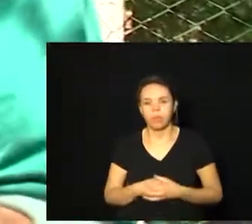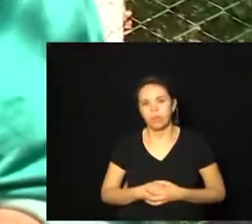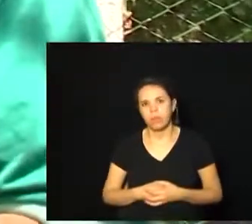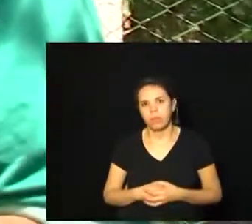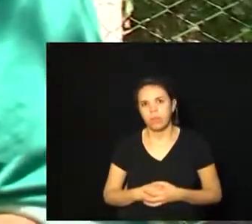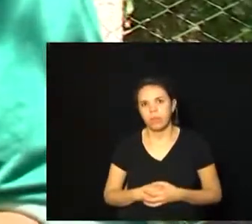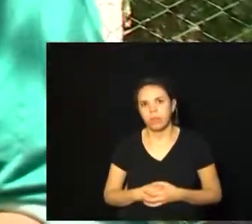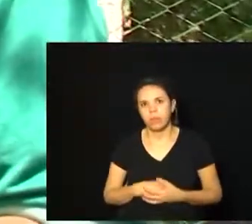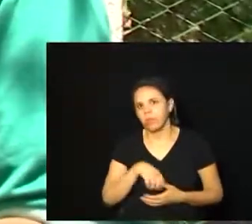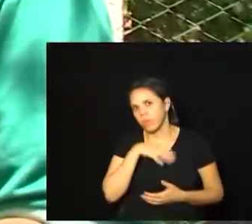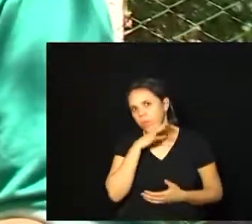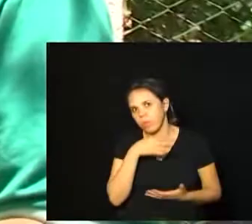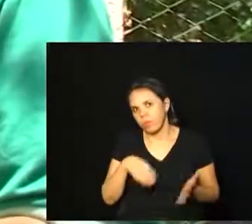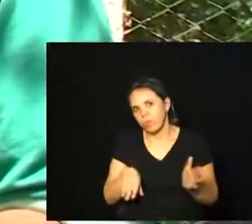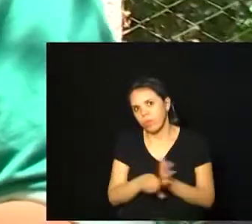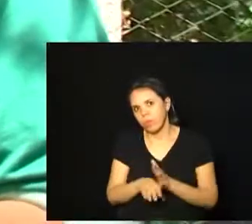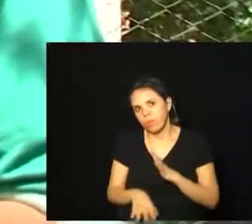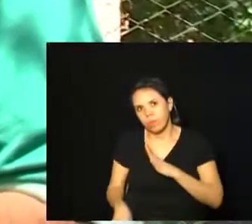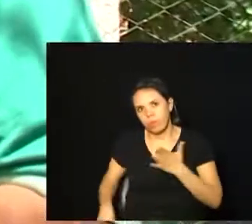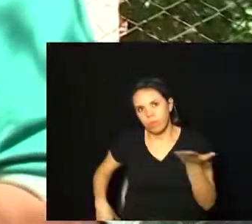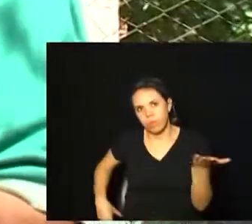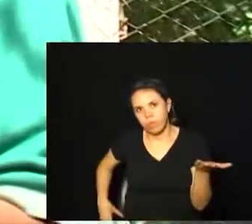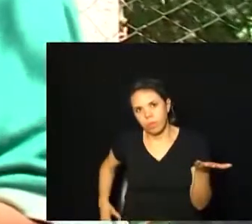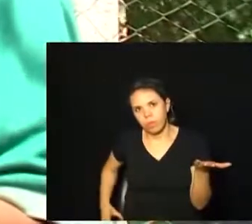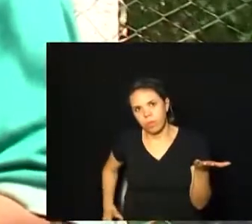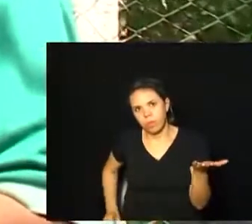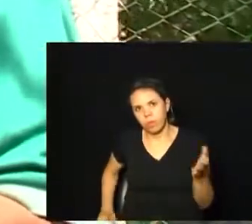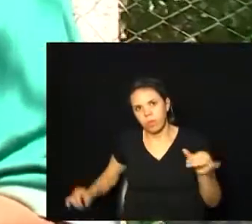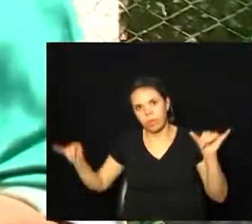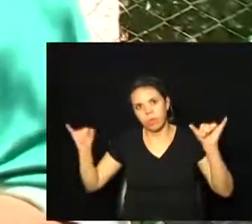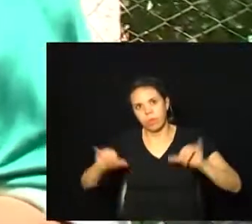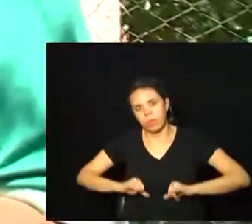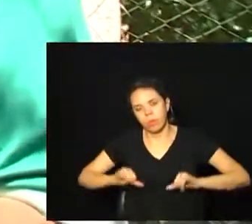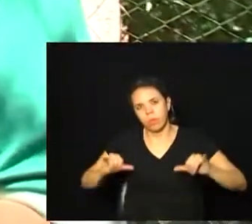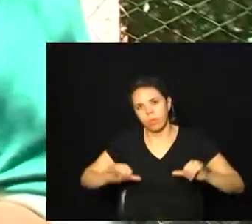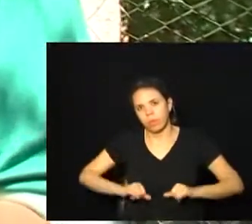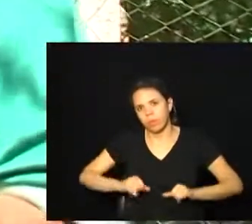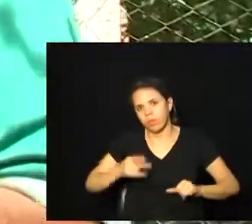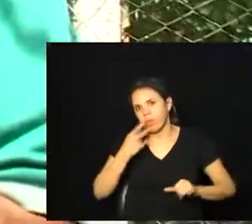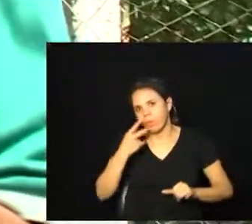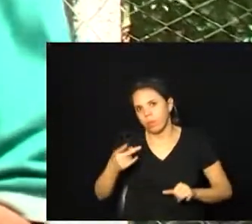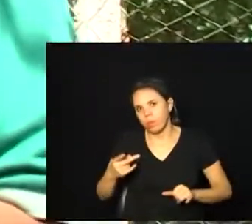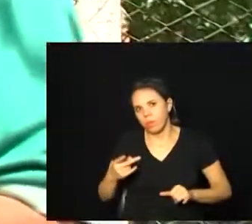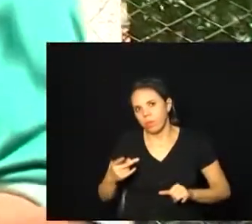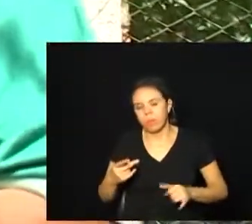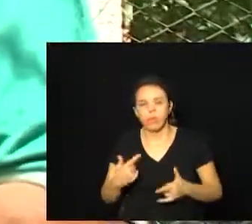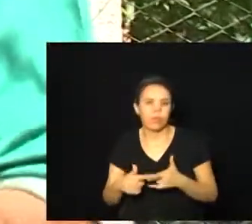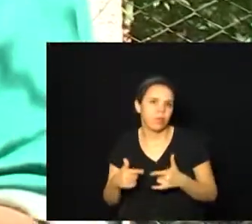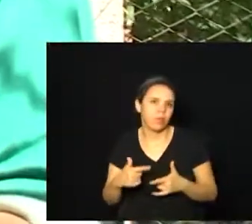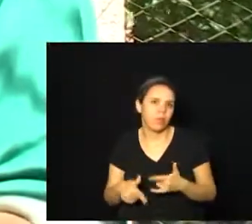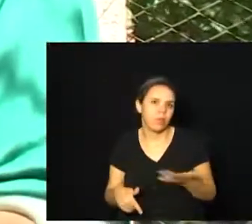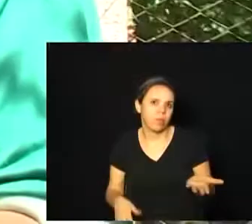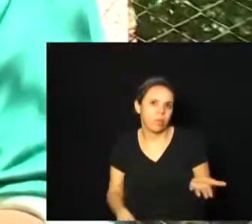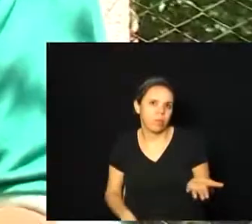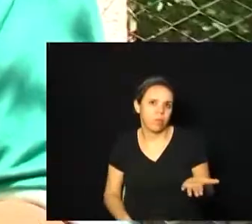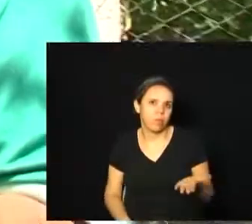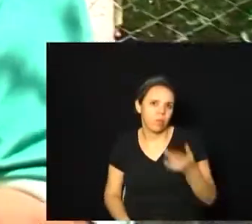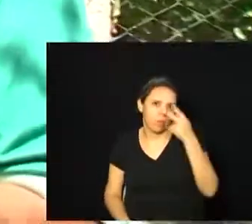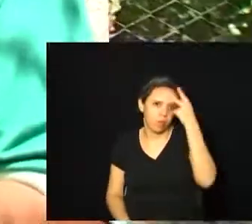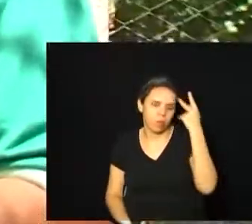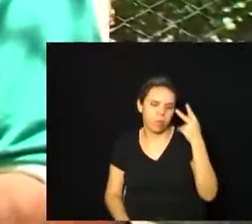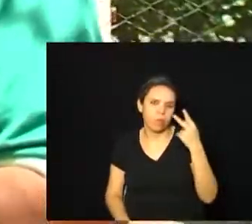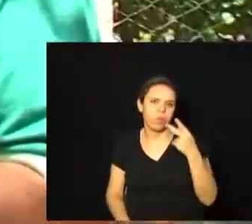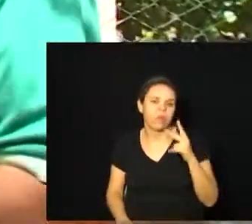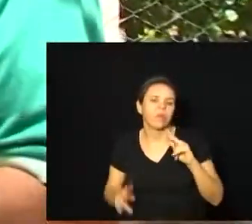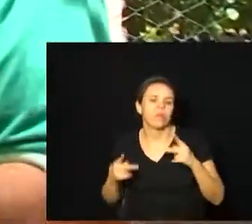isso, esses animais vêm para a cidade. E aí sofre o que a gente chama de ação antrópica. A ação do homem, que às vezes